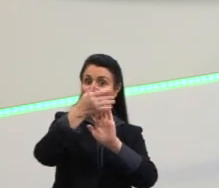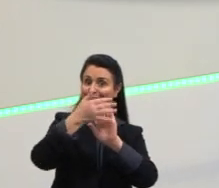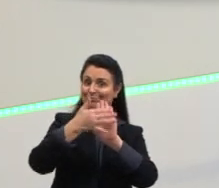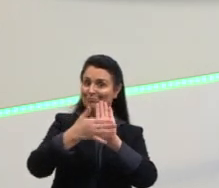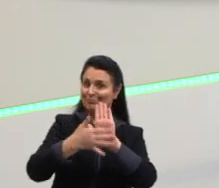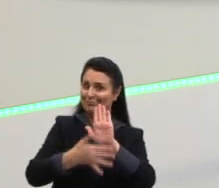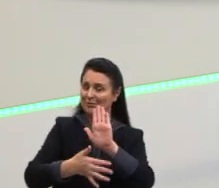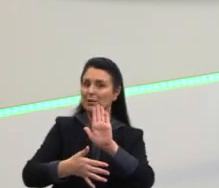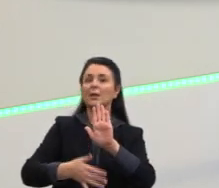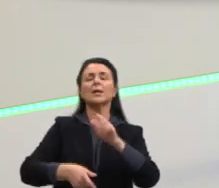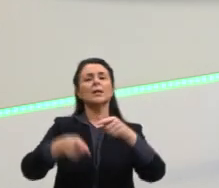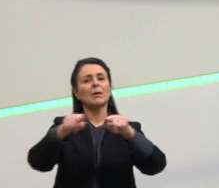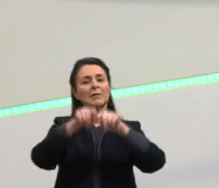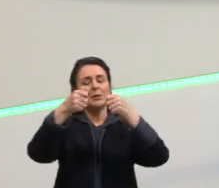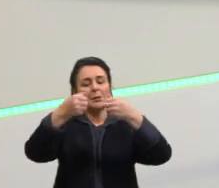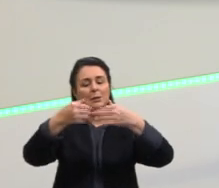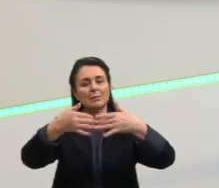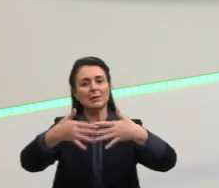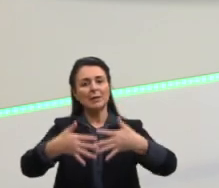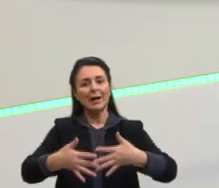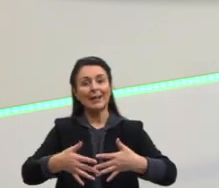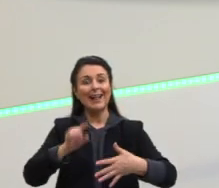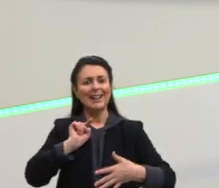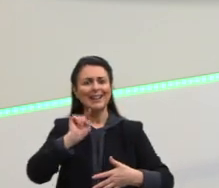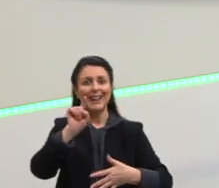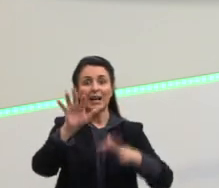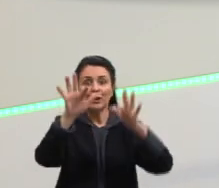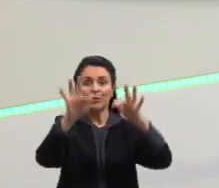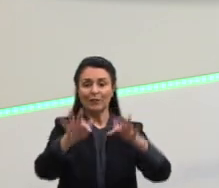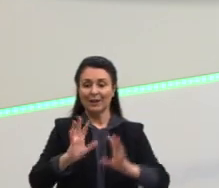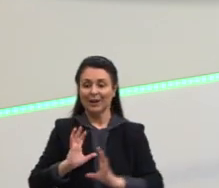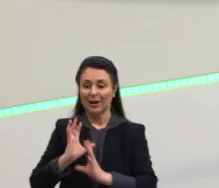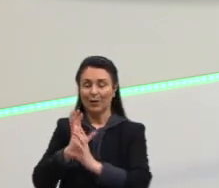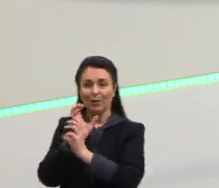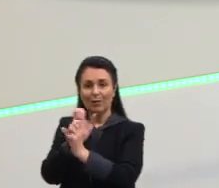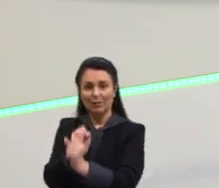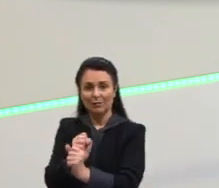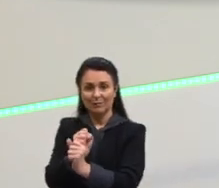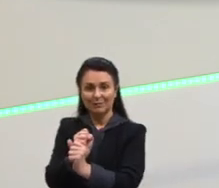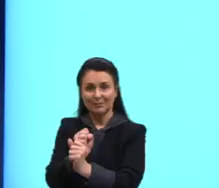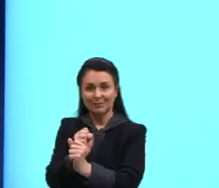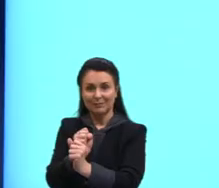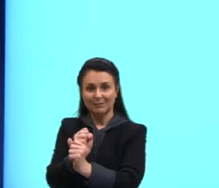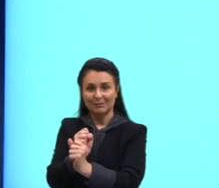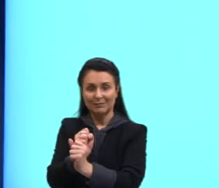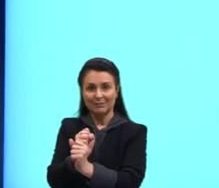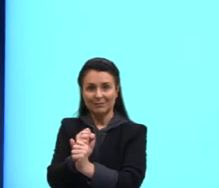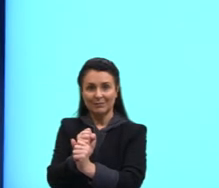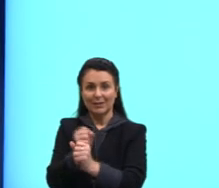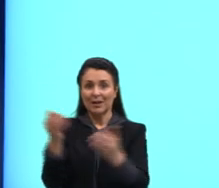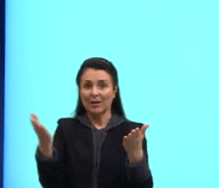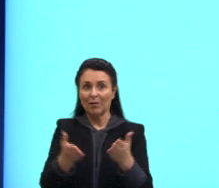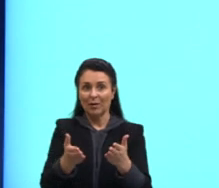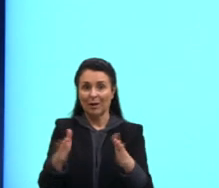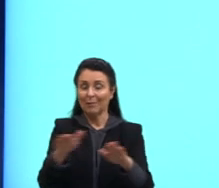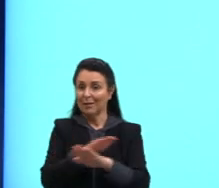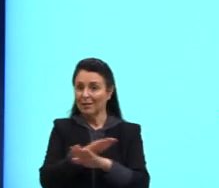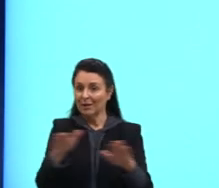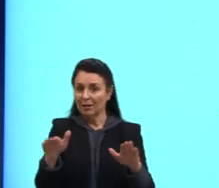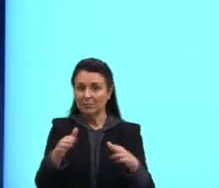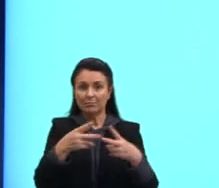vai ser identificada também na conclusão certo ó e aqui para a gente encerrar